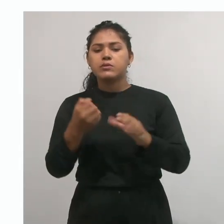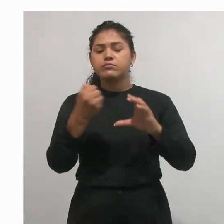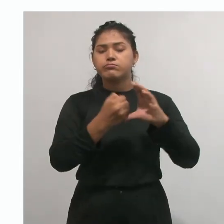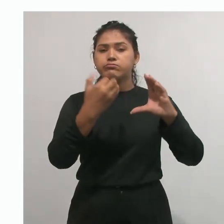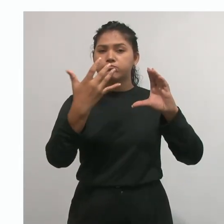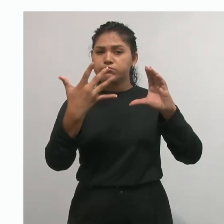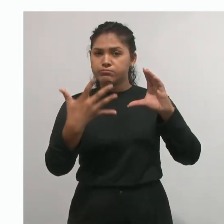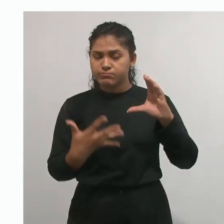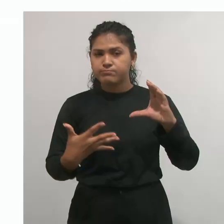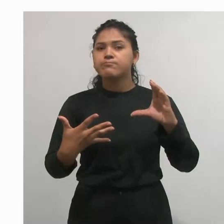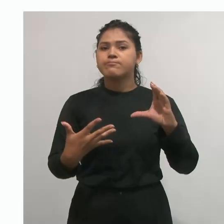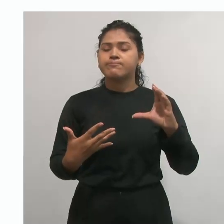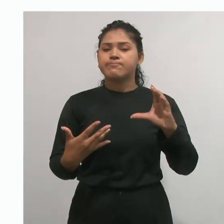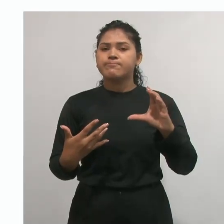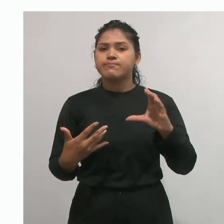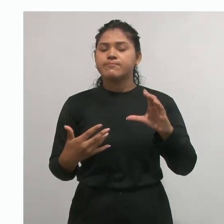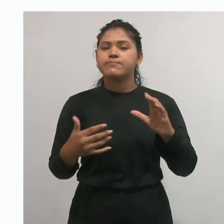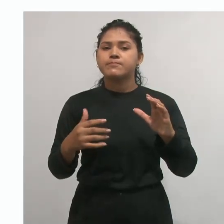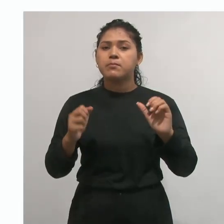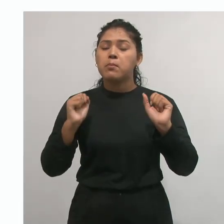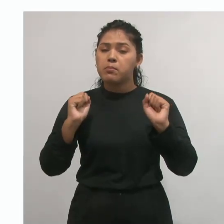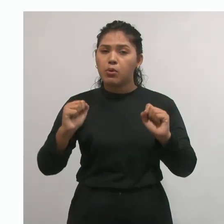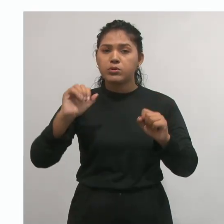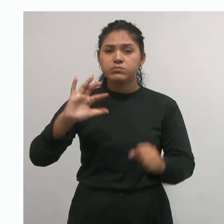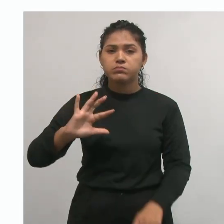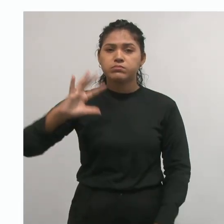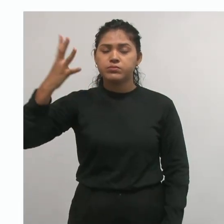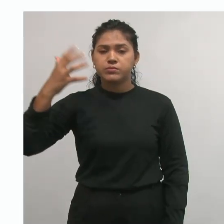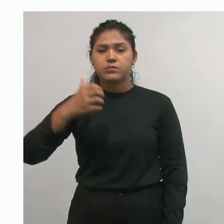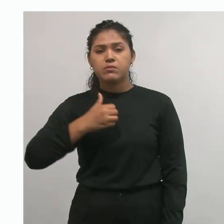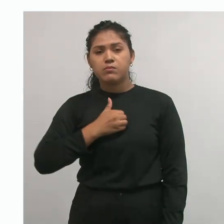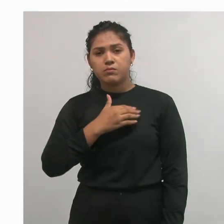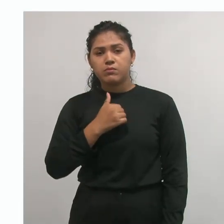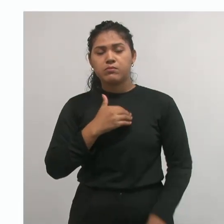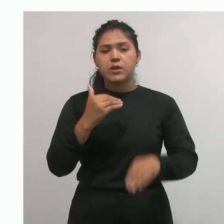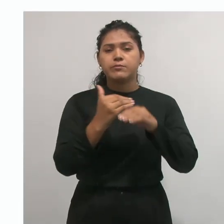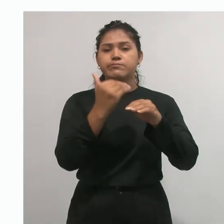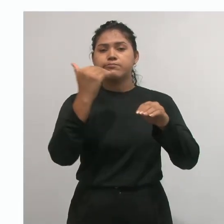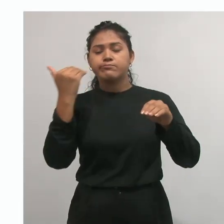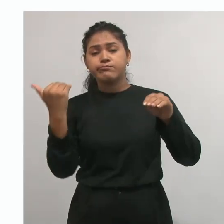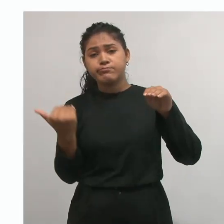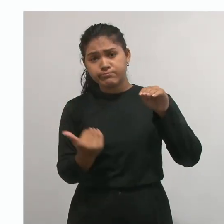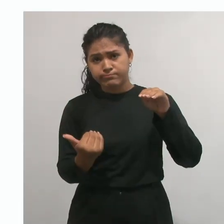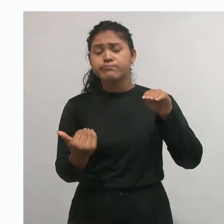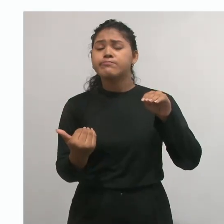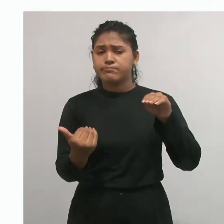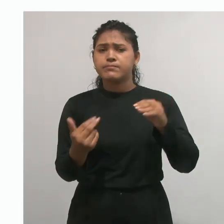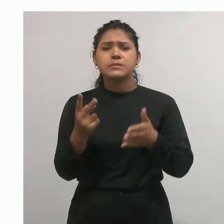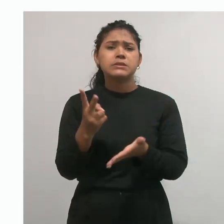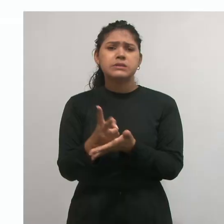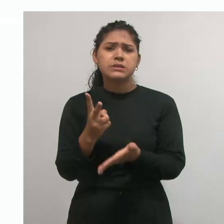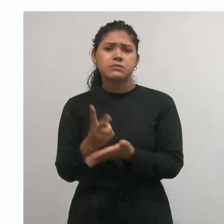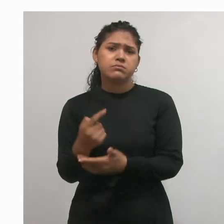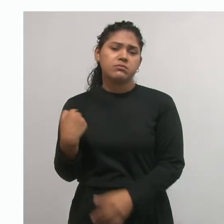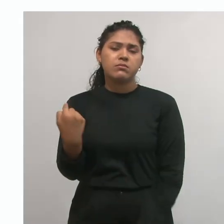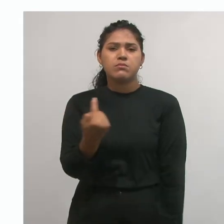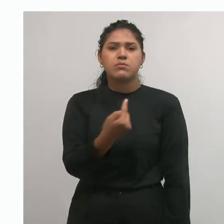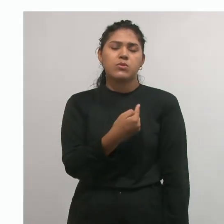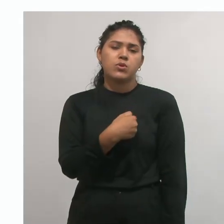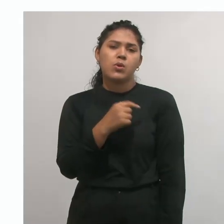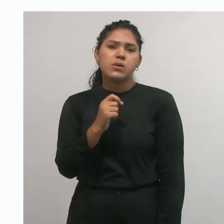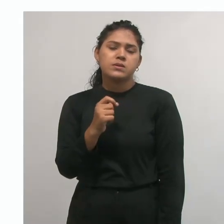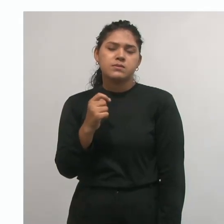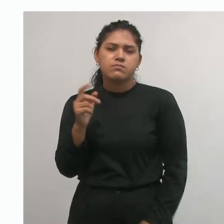desprivilegiadas potencializa a desigualdade e a discriminação. Então, toda vez que a